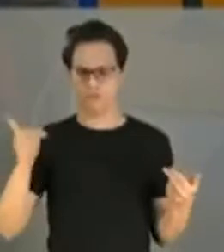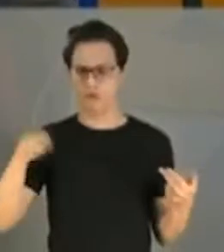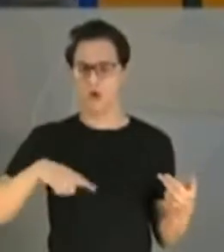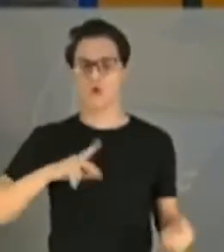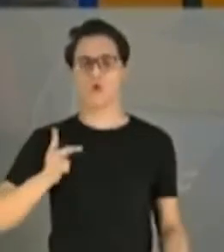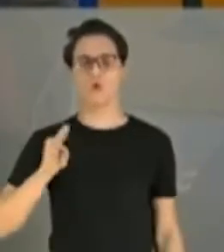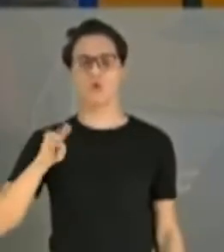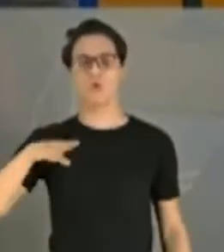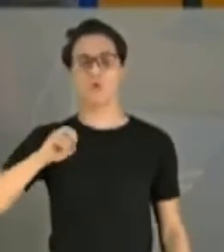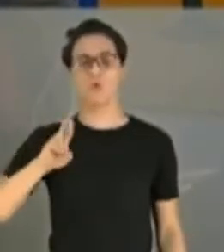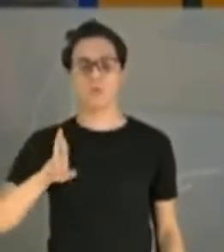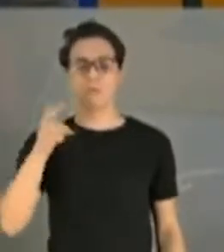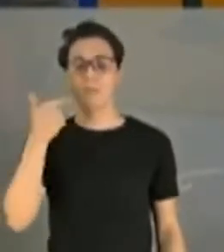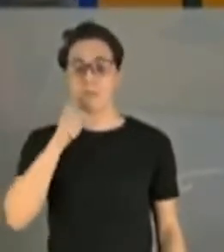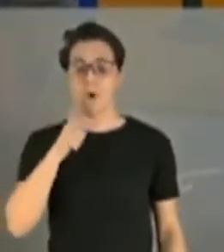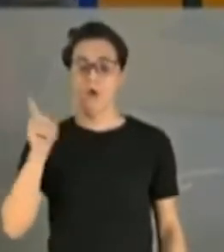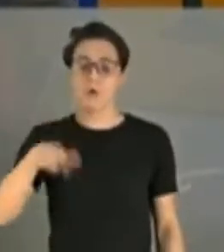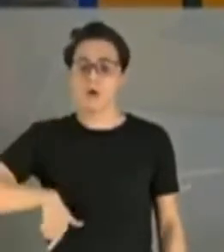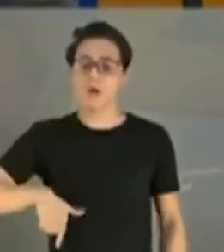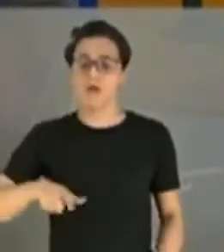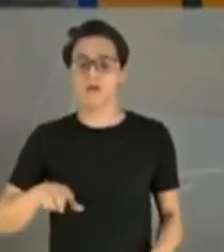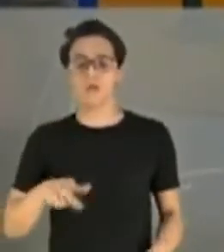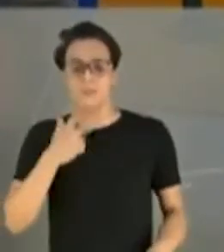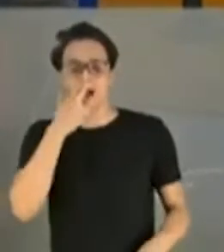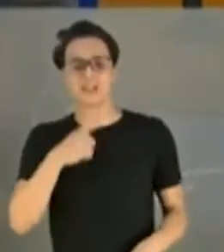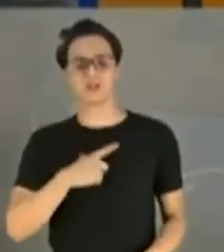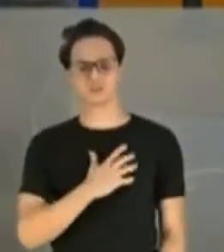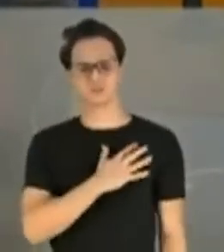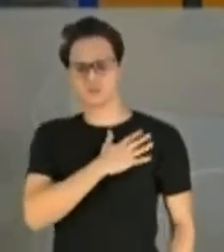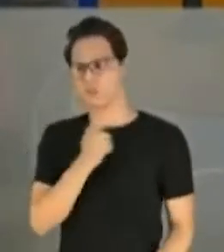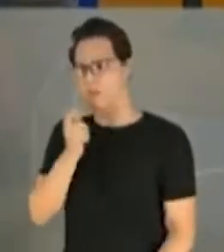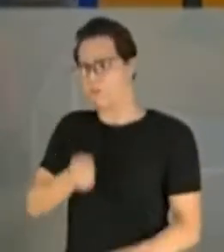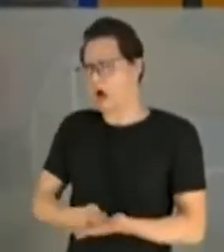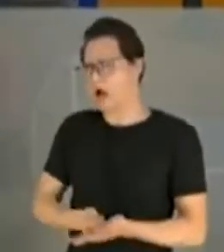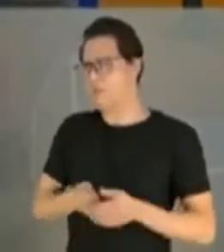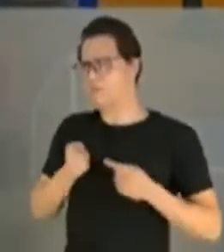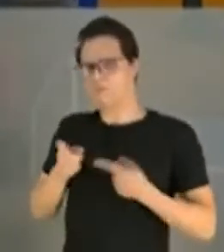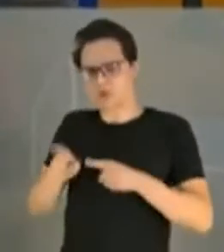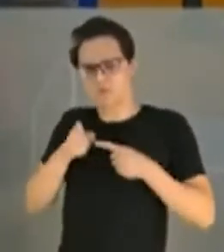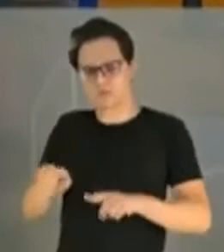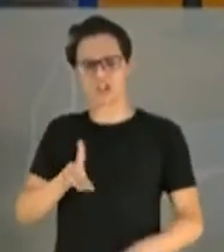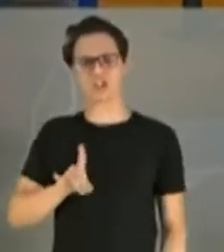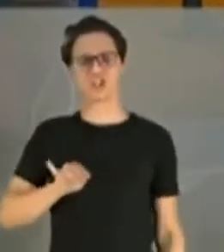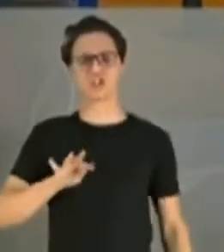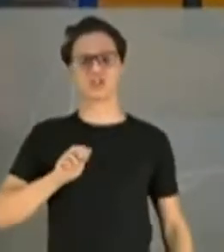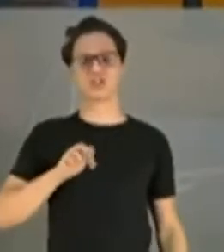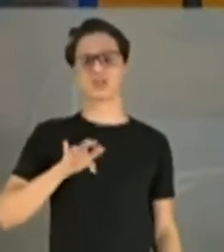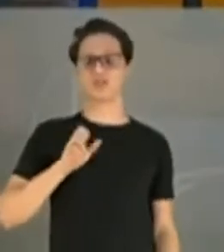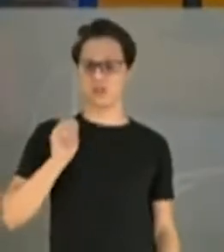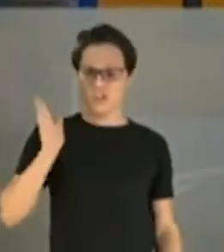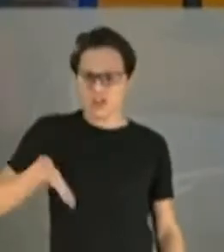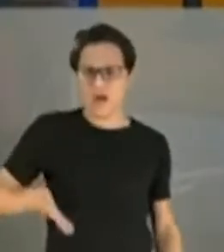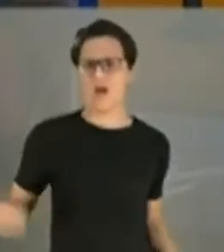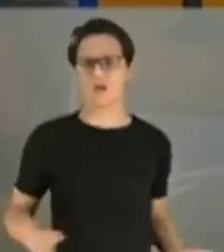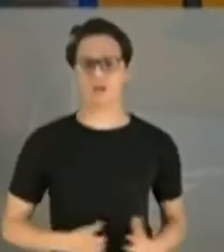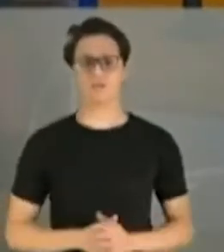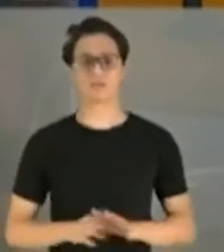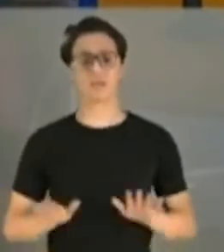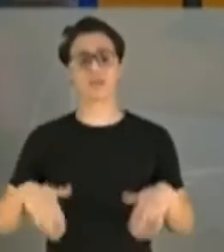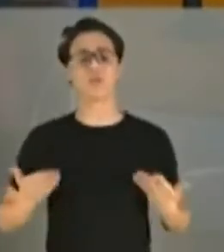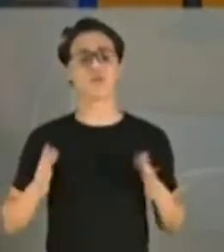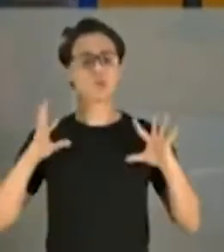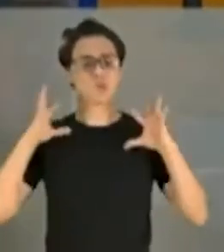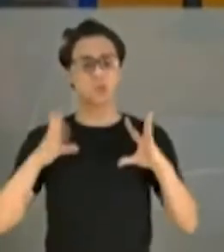a perseguição. É ou não é uma ditadura o que a gente já vive nesse país? Então, tudo isso